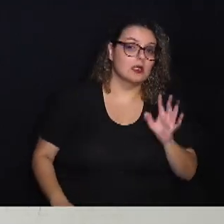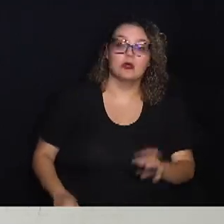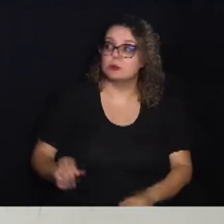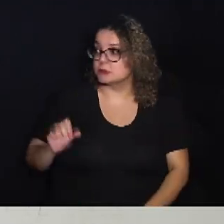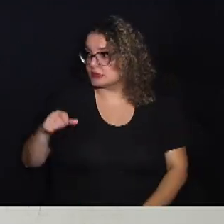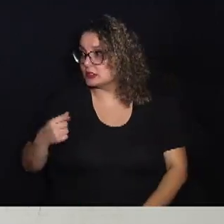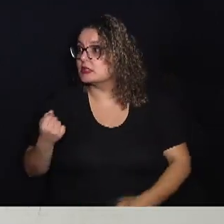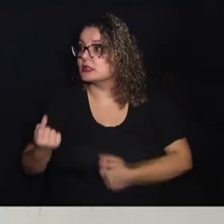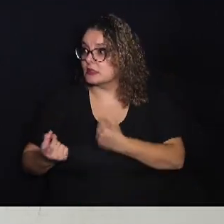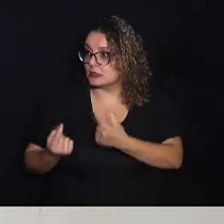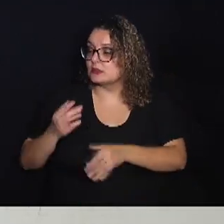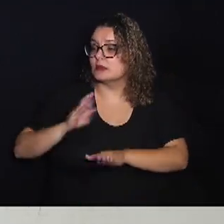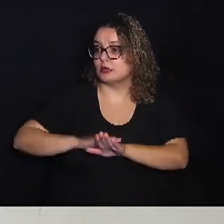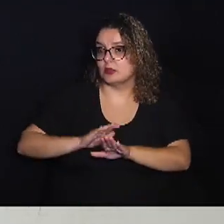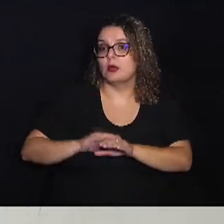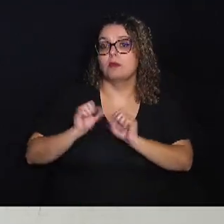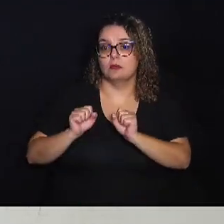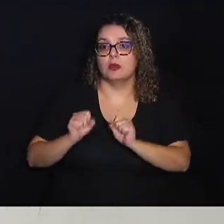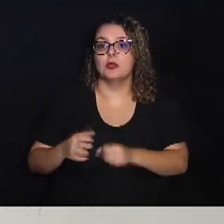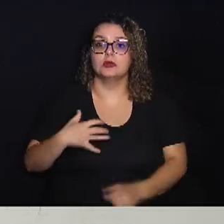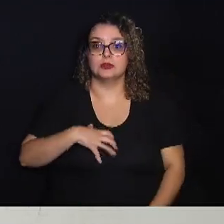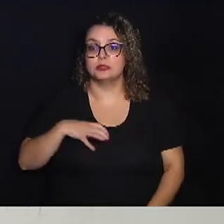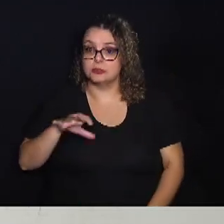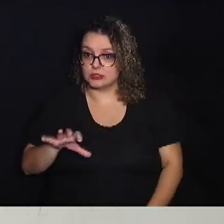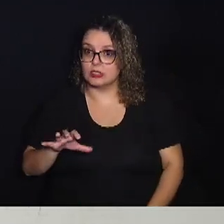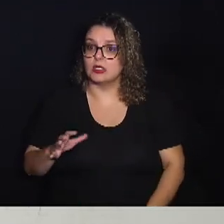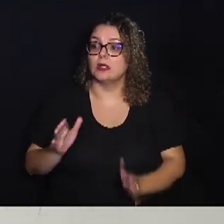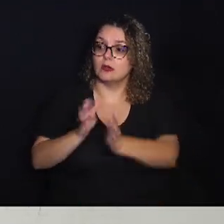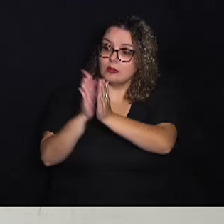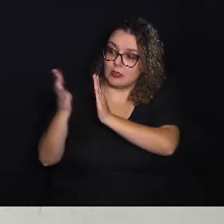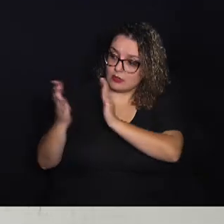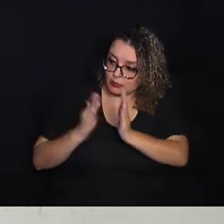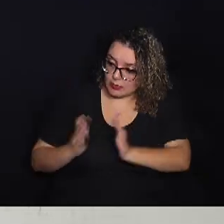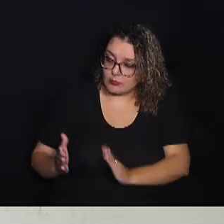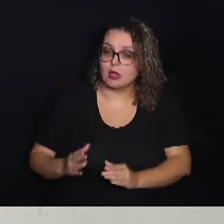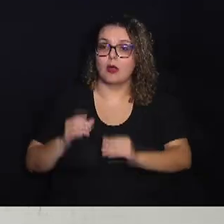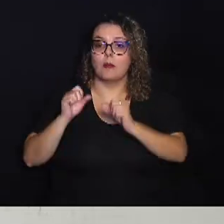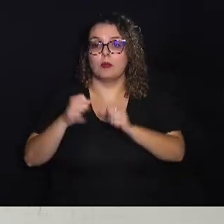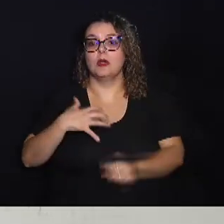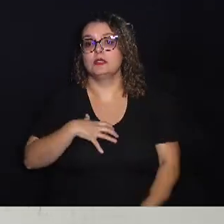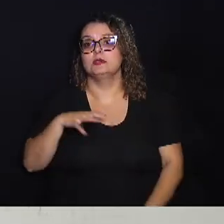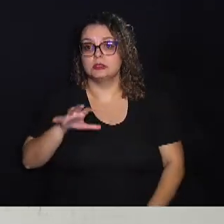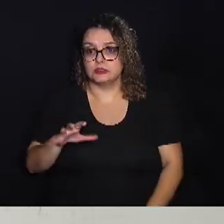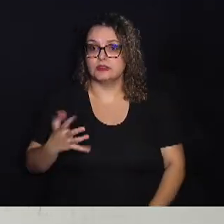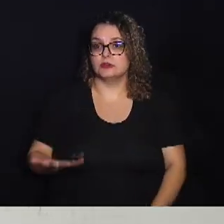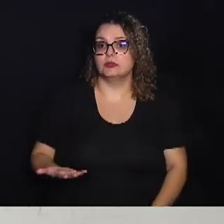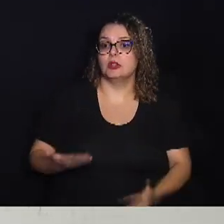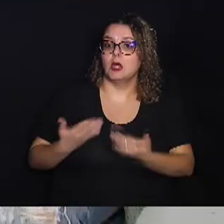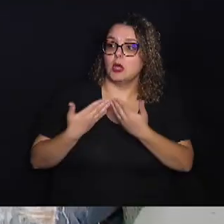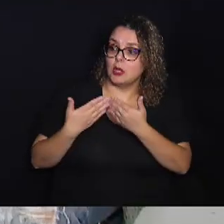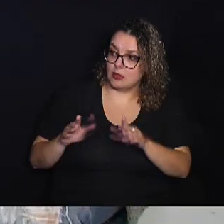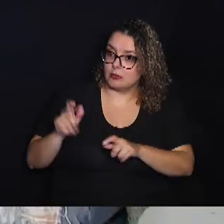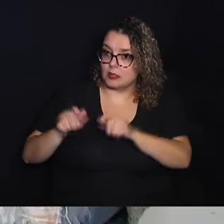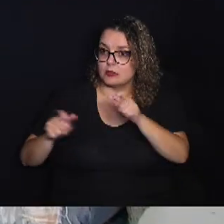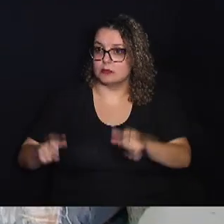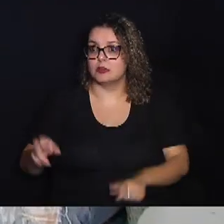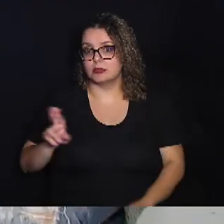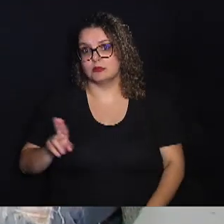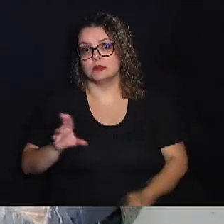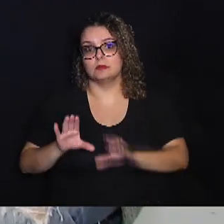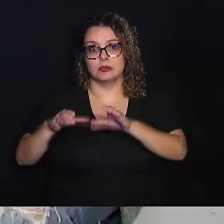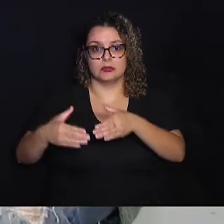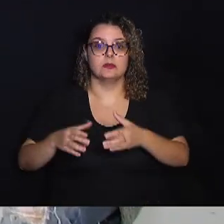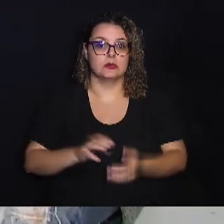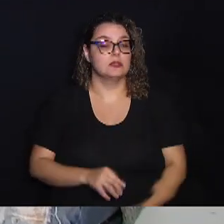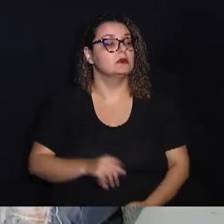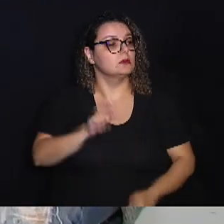das atividades também ela pode ser feita dessa forma, a biblioteca também pode ser dessa forma, aberta para o usuário e para a comunidade. A pessoa pode